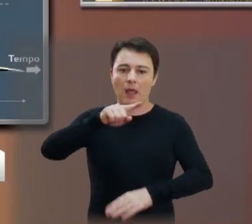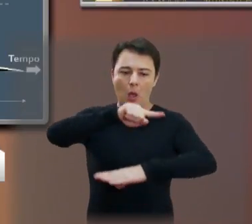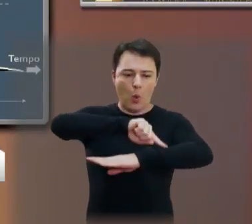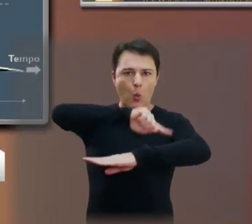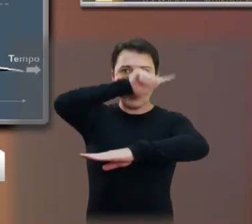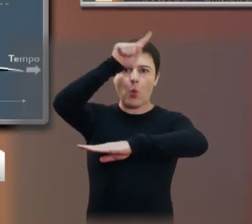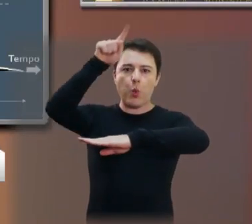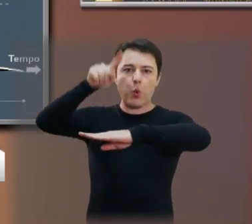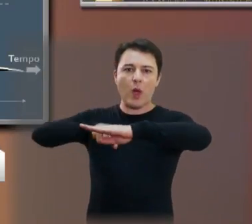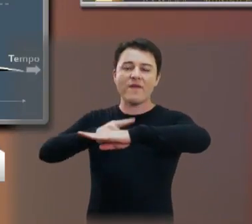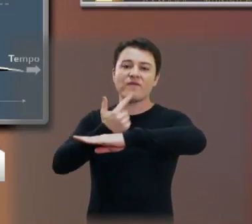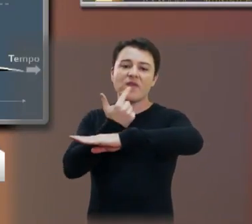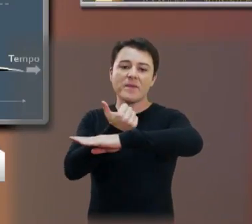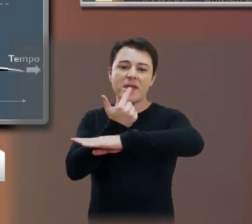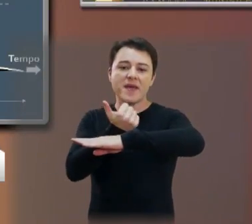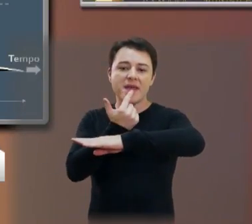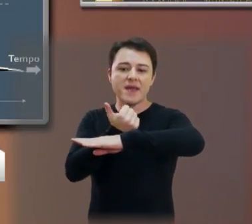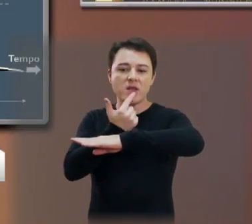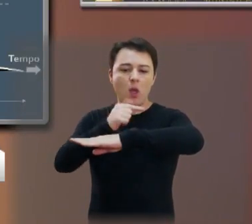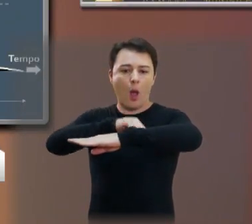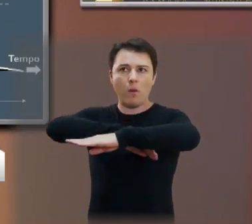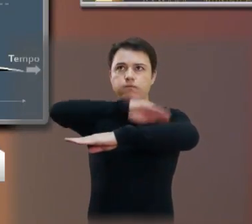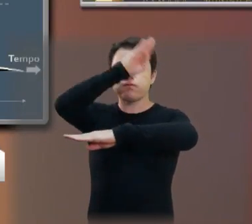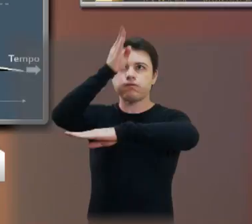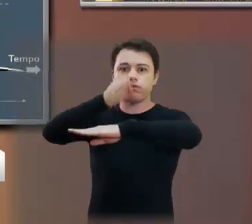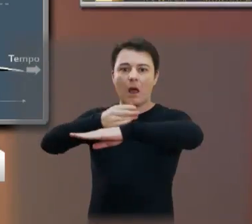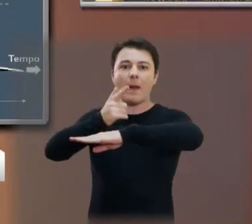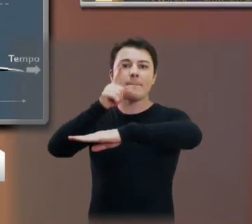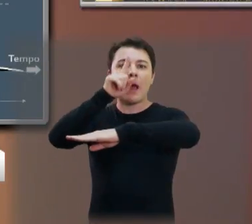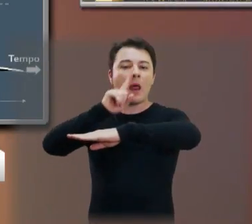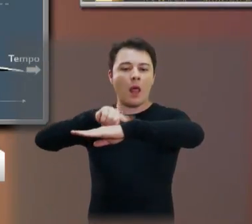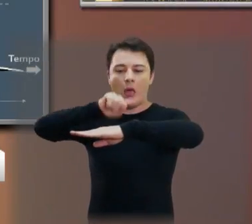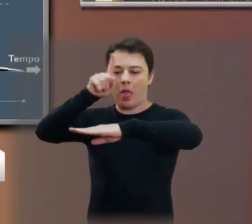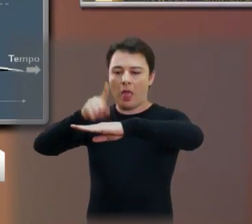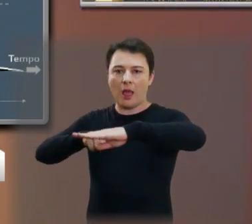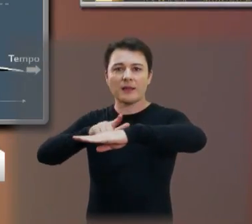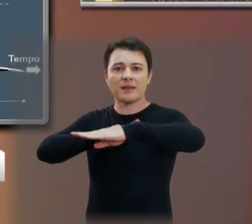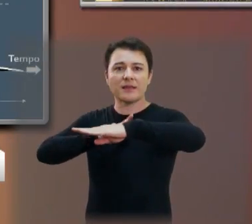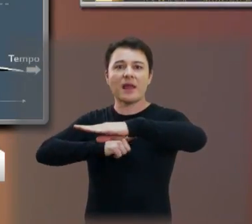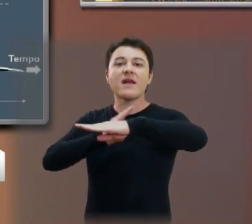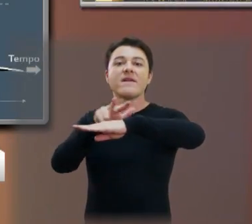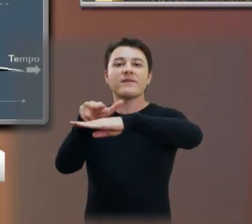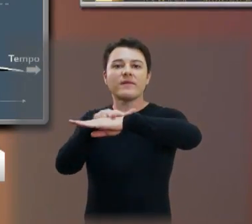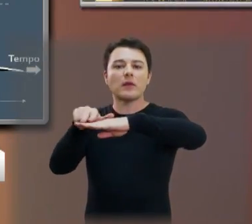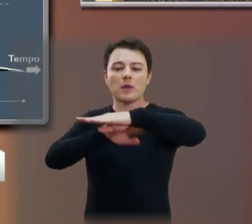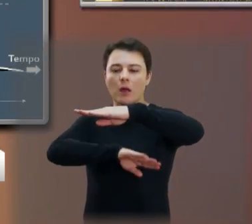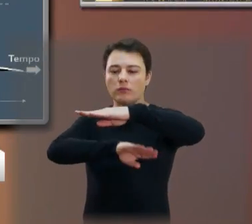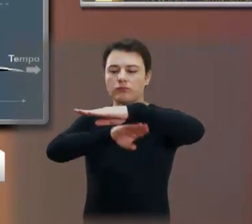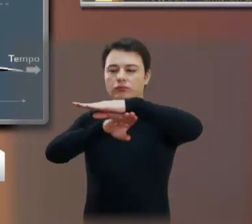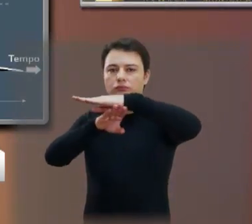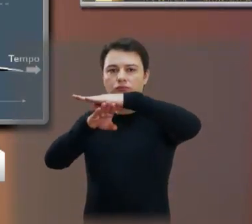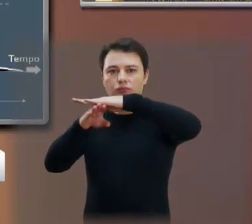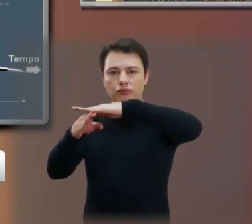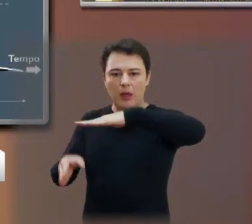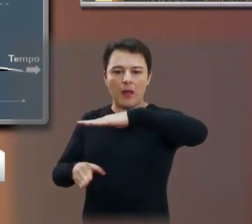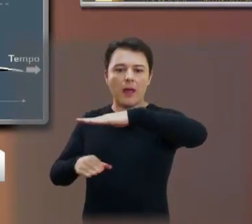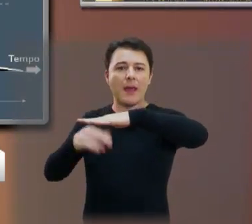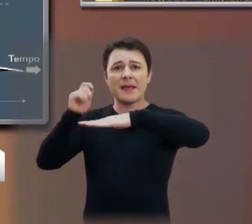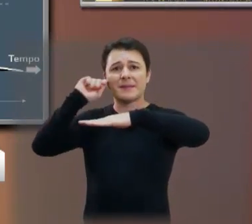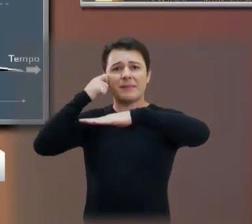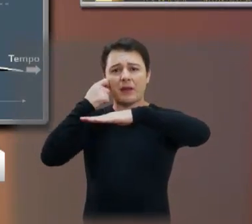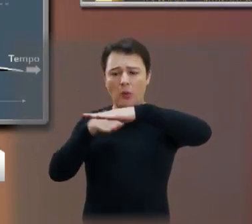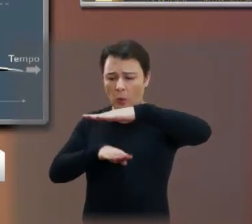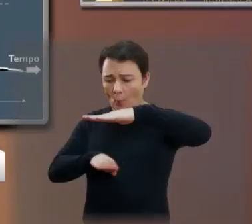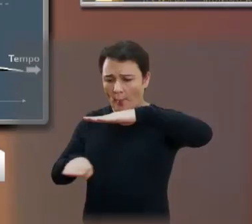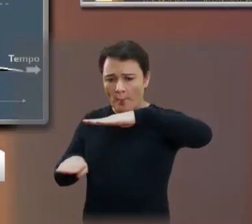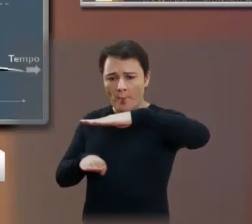da capacidade, o gráfico vermelho e amarelo, o verde tangenciando, e o preto é da forma que a gente estava indo